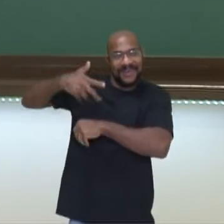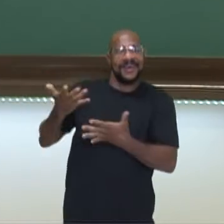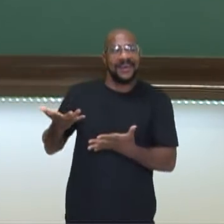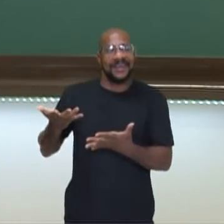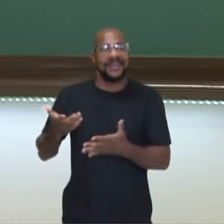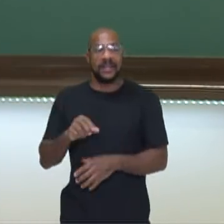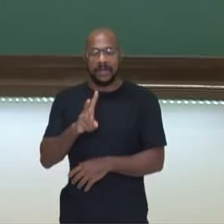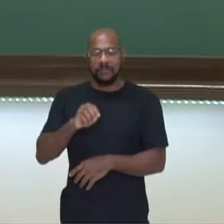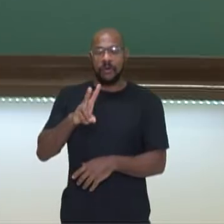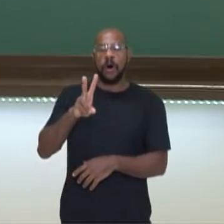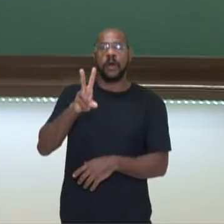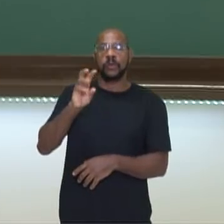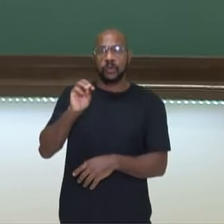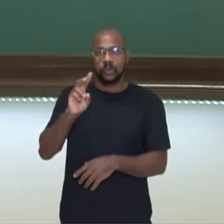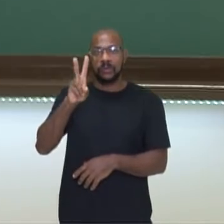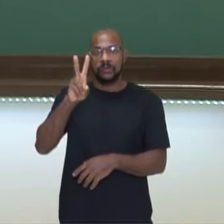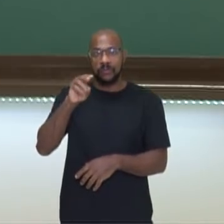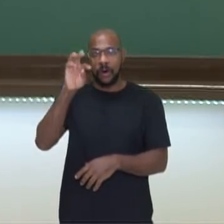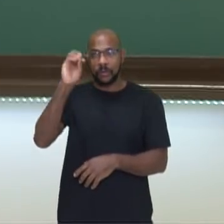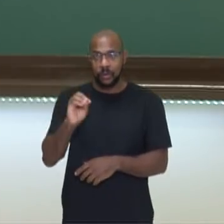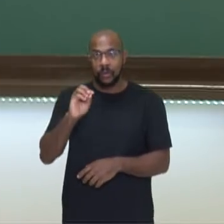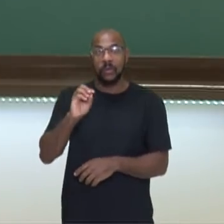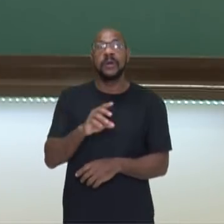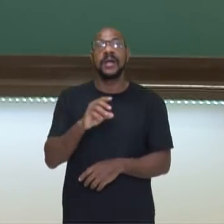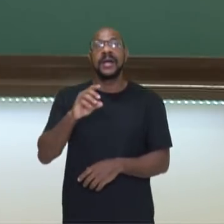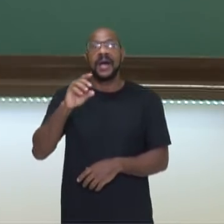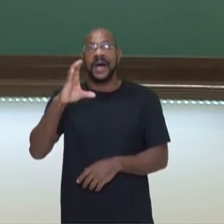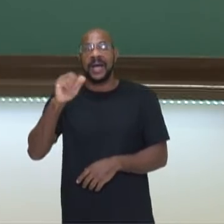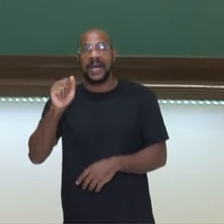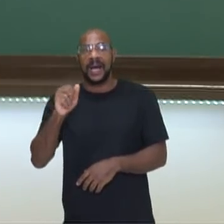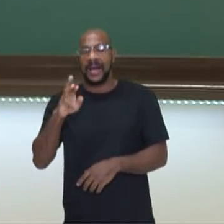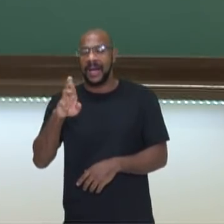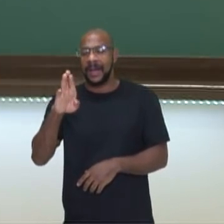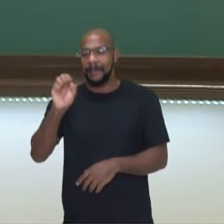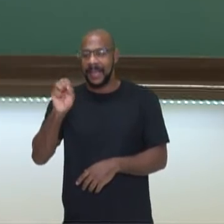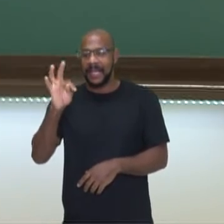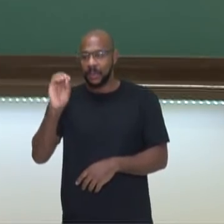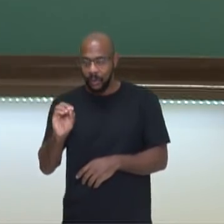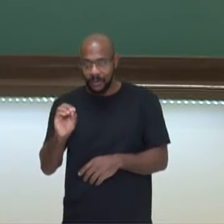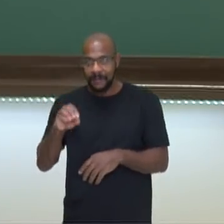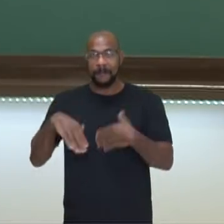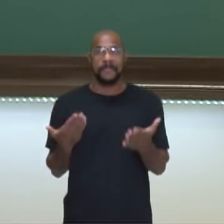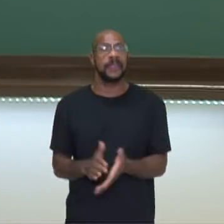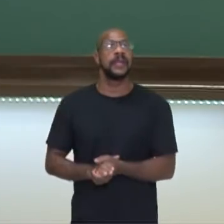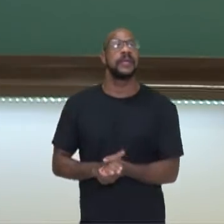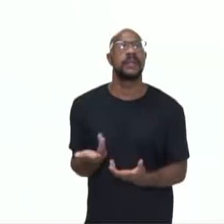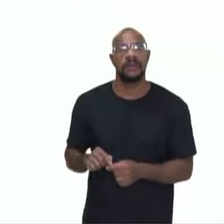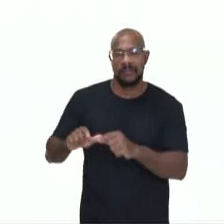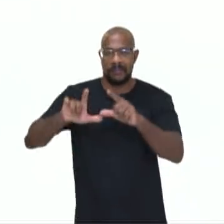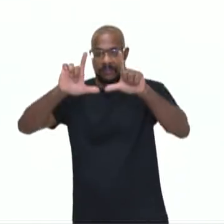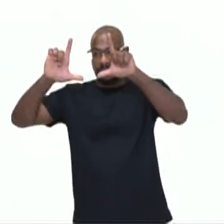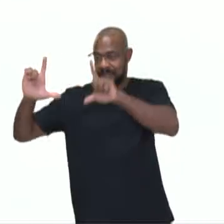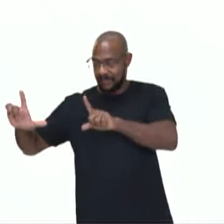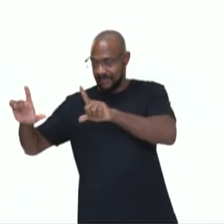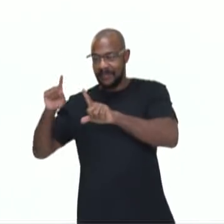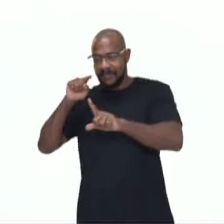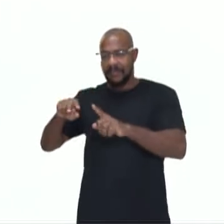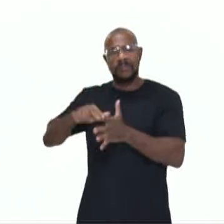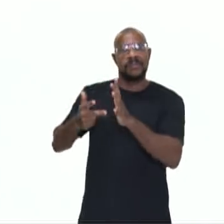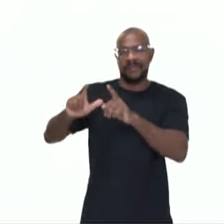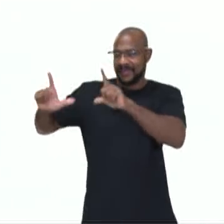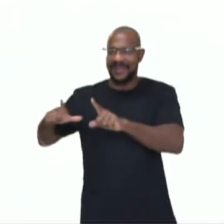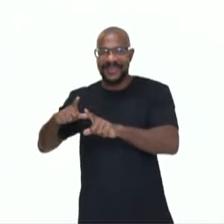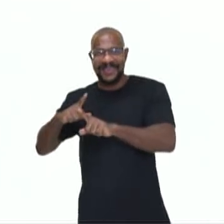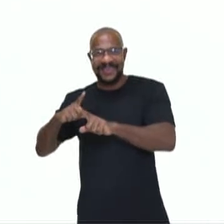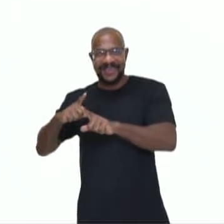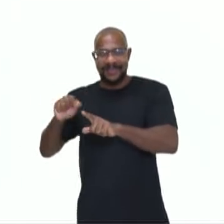de voto de cabresto. O que é um cabresto? Na sua tela aí do lado esquerdo está a imagem de um cavalo